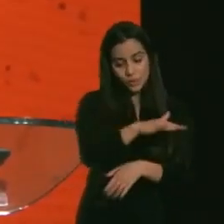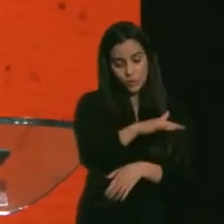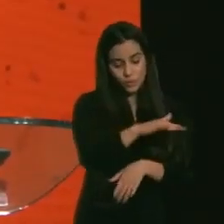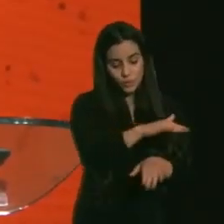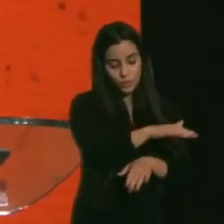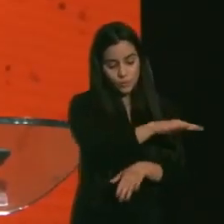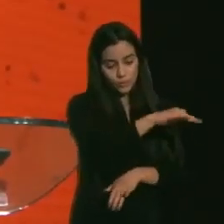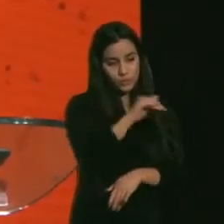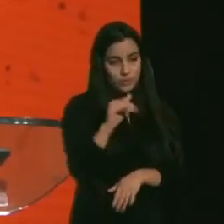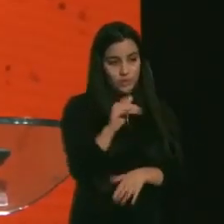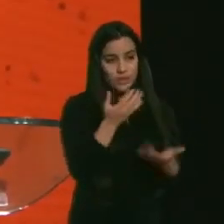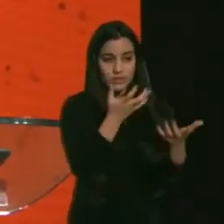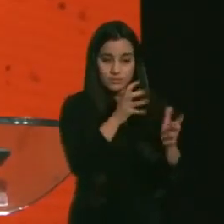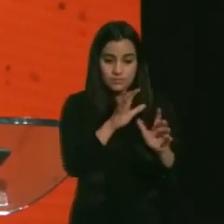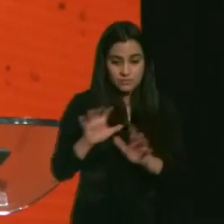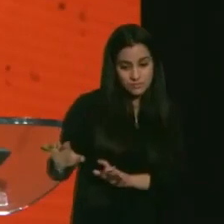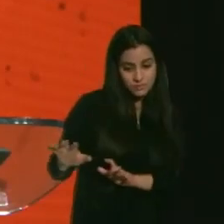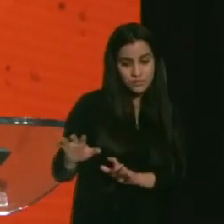convite de Jesus.